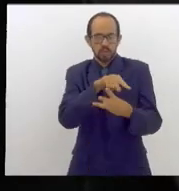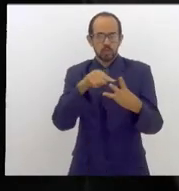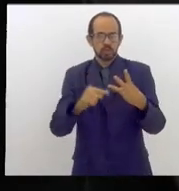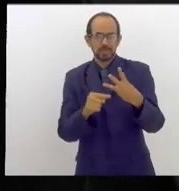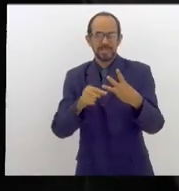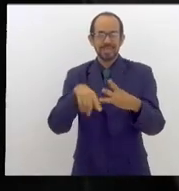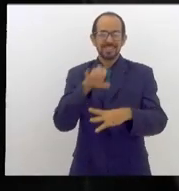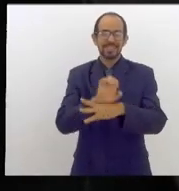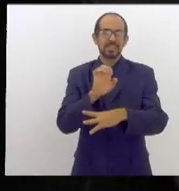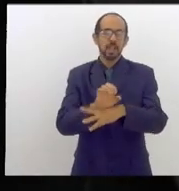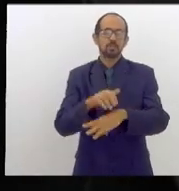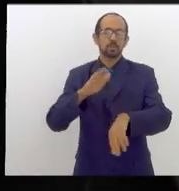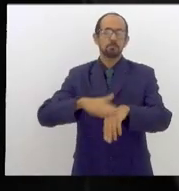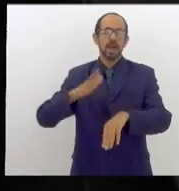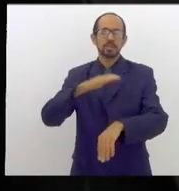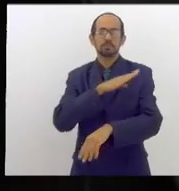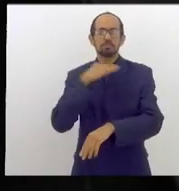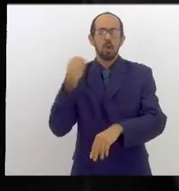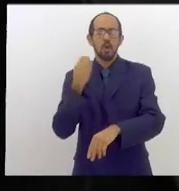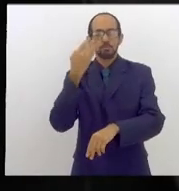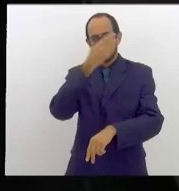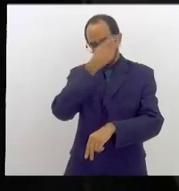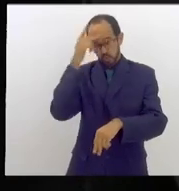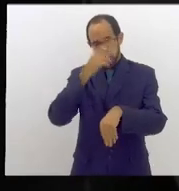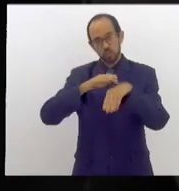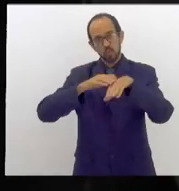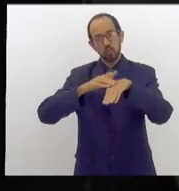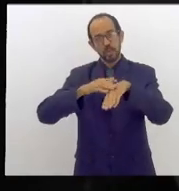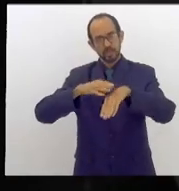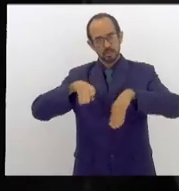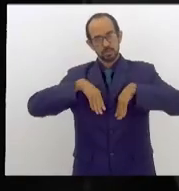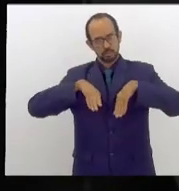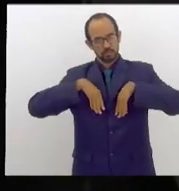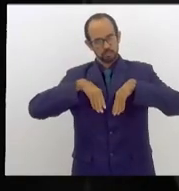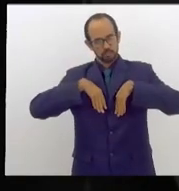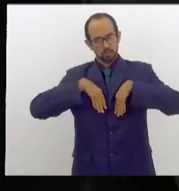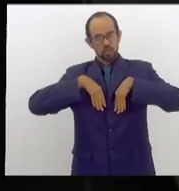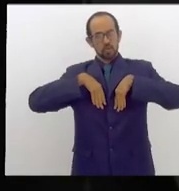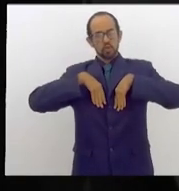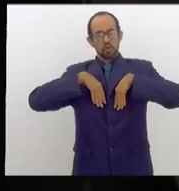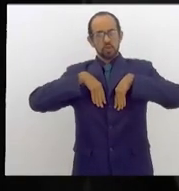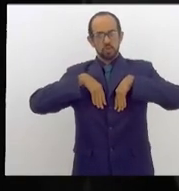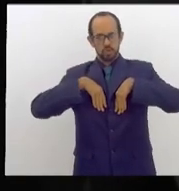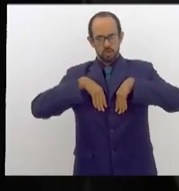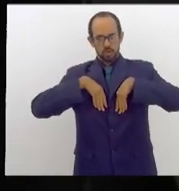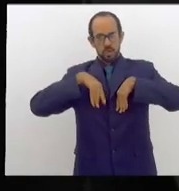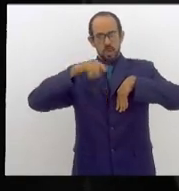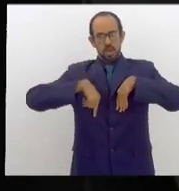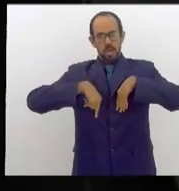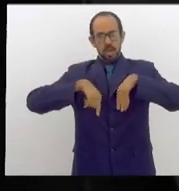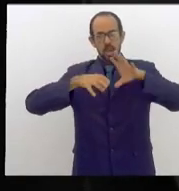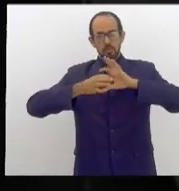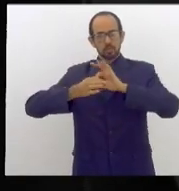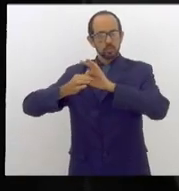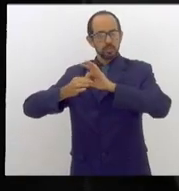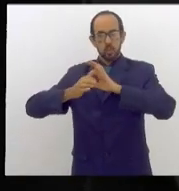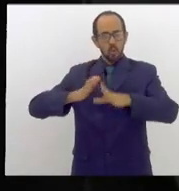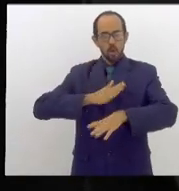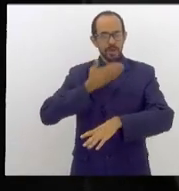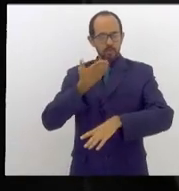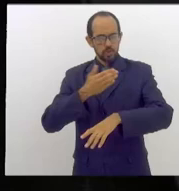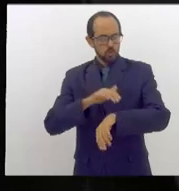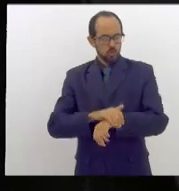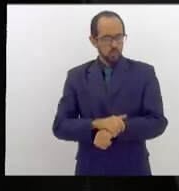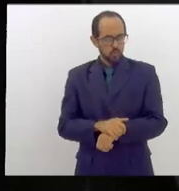elevados de óbitos e de recidivas na tuberculose então assim é o quadro dramático que nós enfrentamos aqui na Ciência e Tecnologia